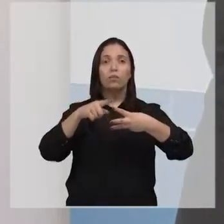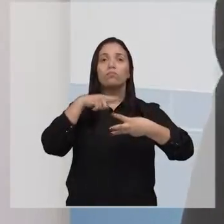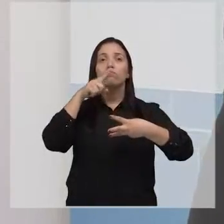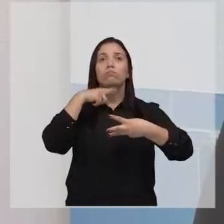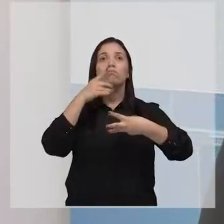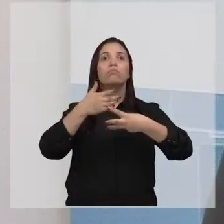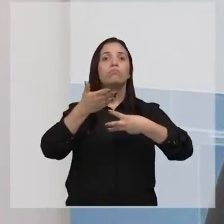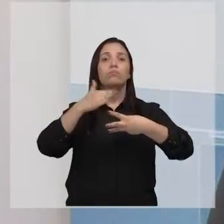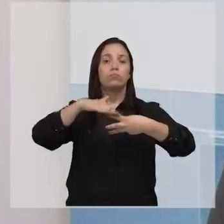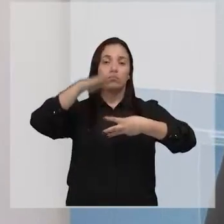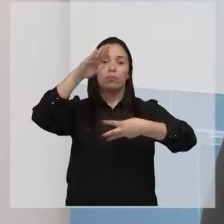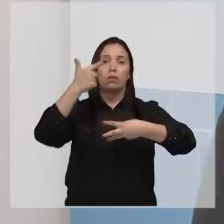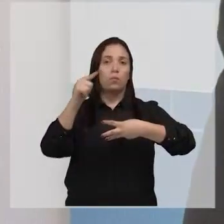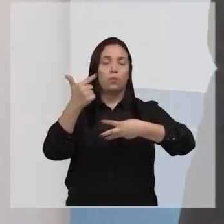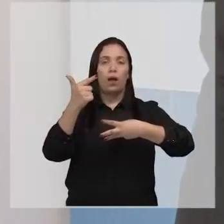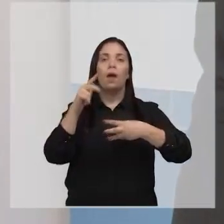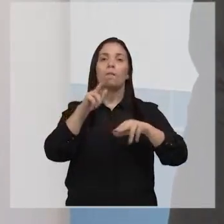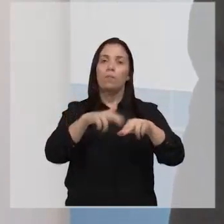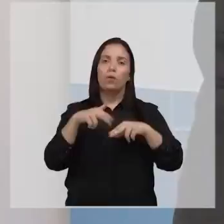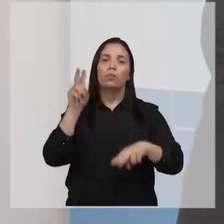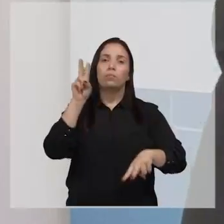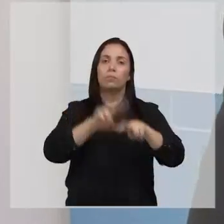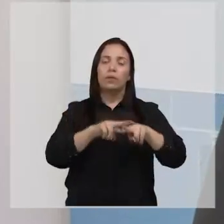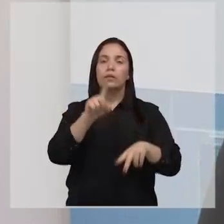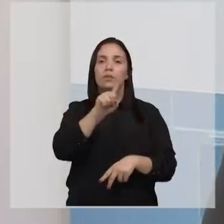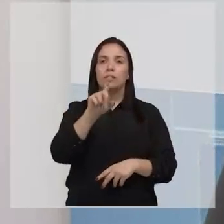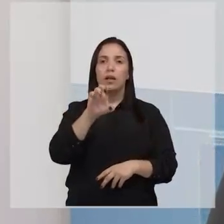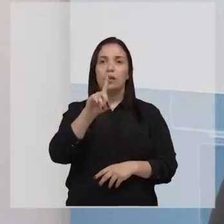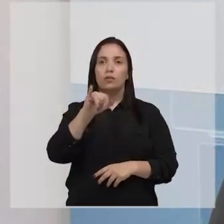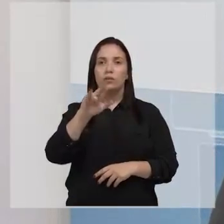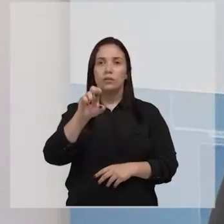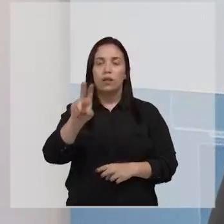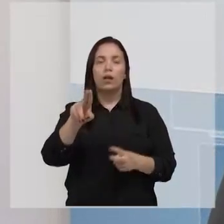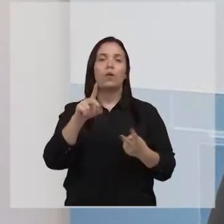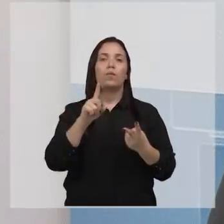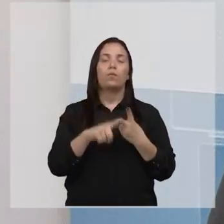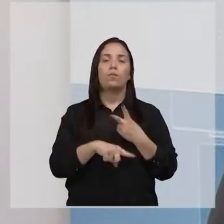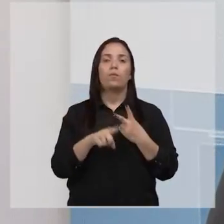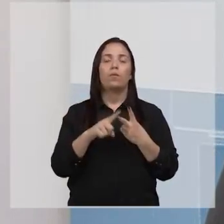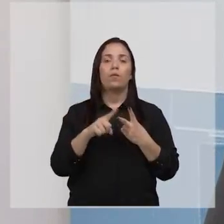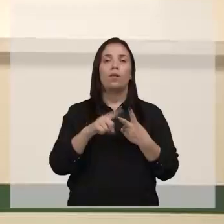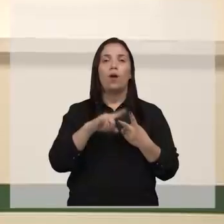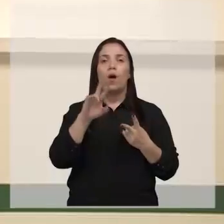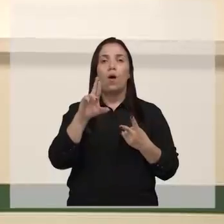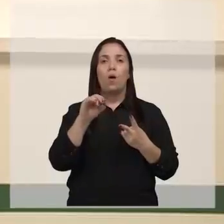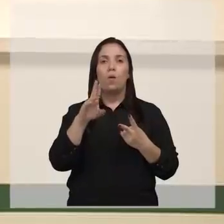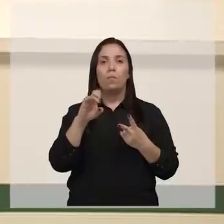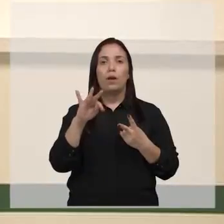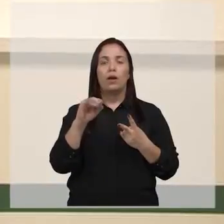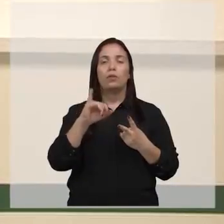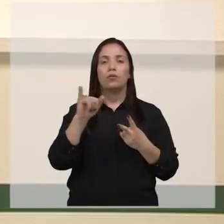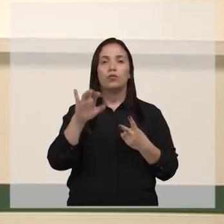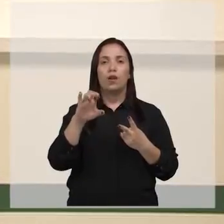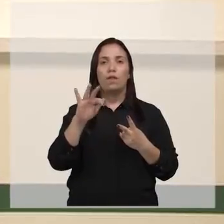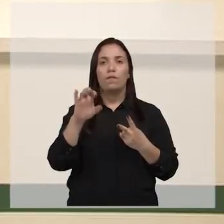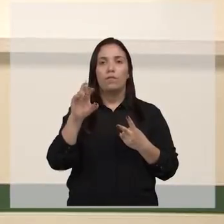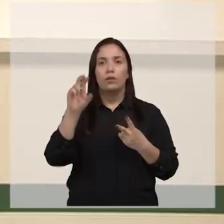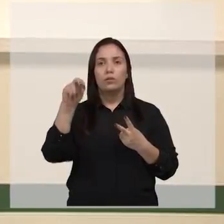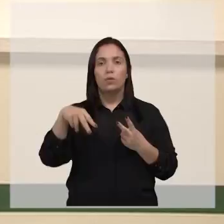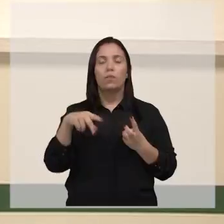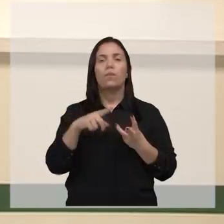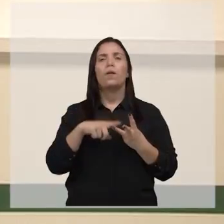Por isso que o Roberto Jefferson foi para a cadeia. Por isso que o Eduardo, aquele, como é o nome? Aquele era presidente do PR?